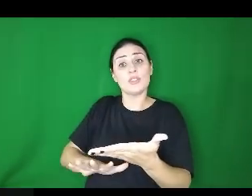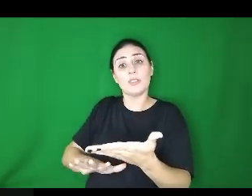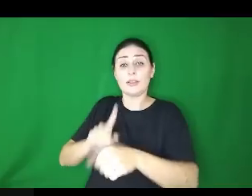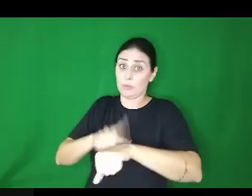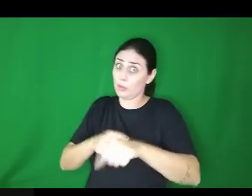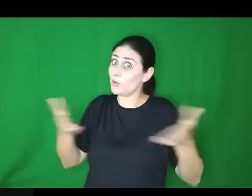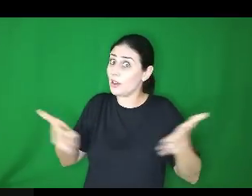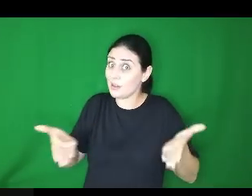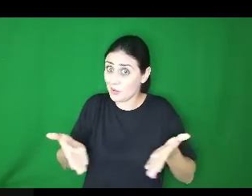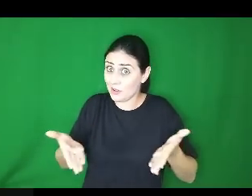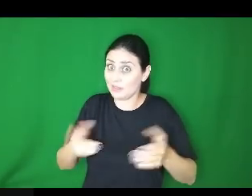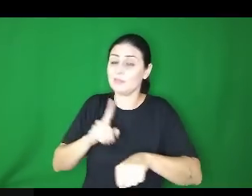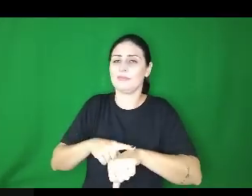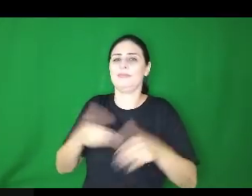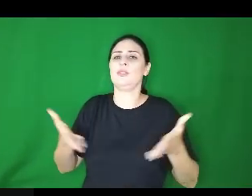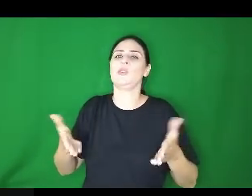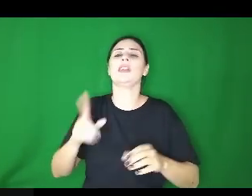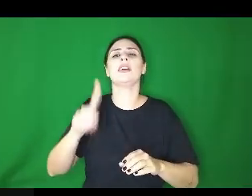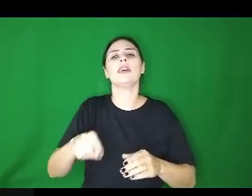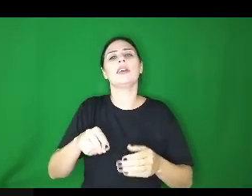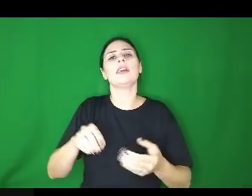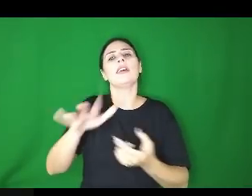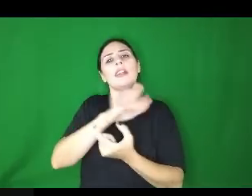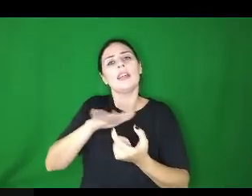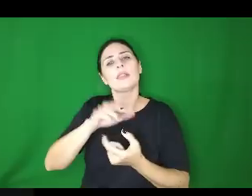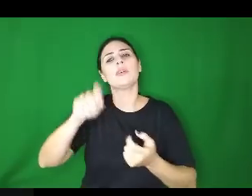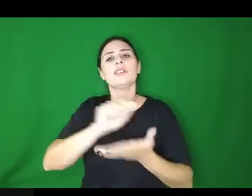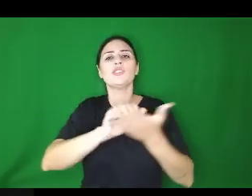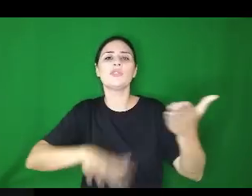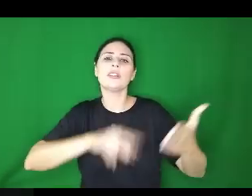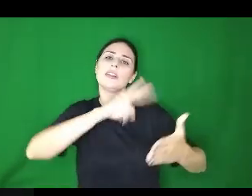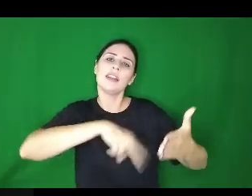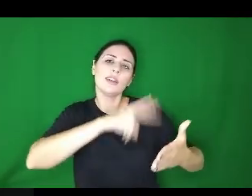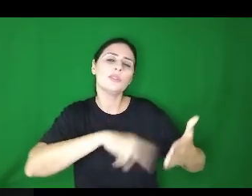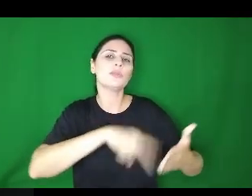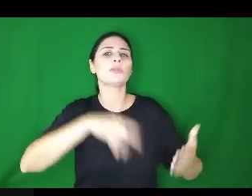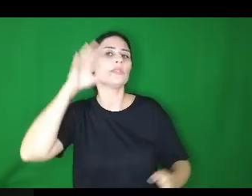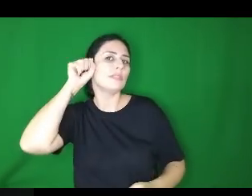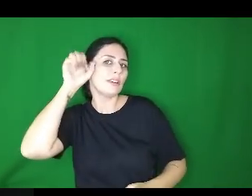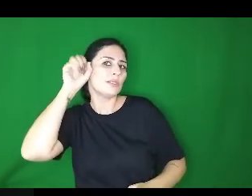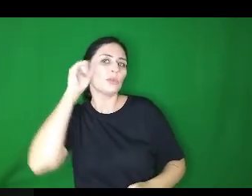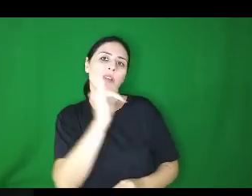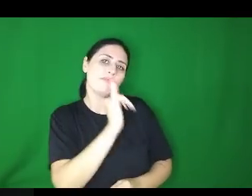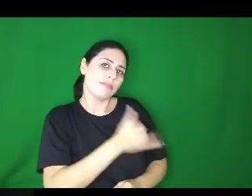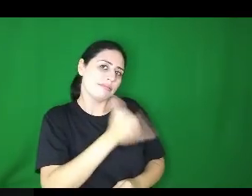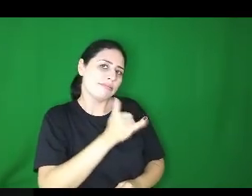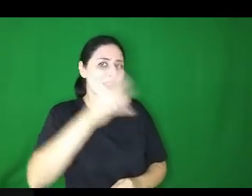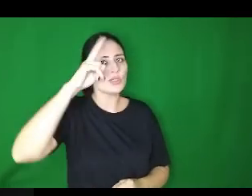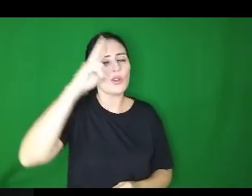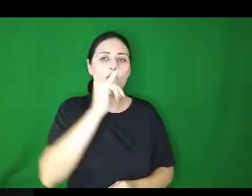palavra, demora um tempo grande. Então, o tempo da escrita, a gente pode se voltar mais para o sistema de